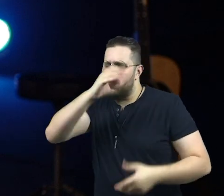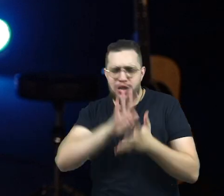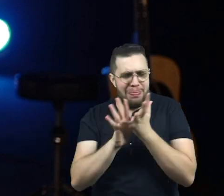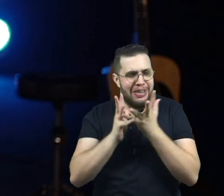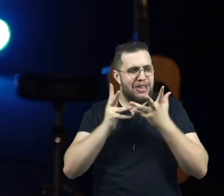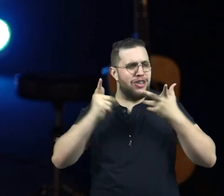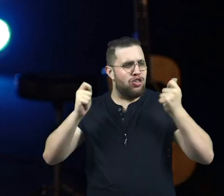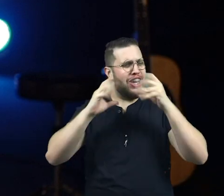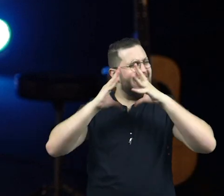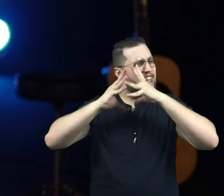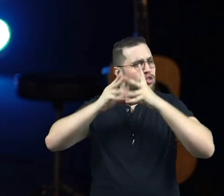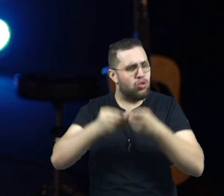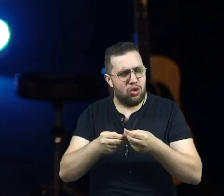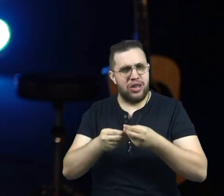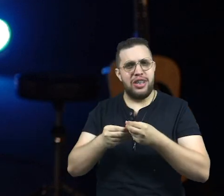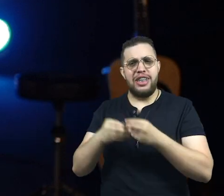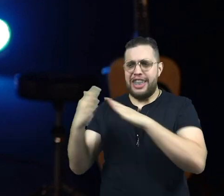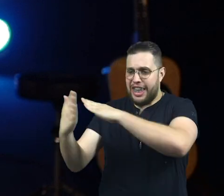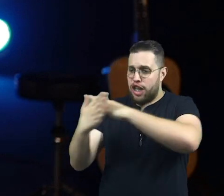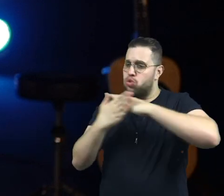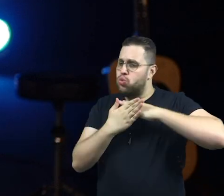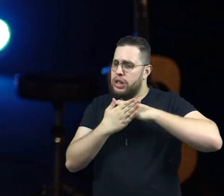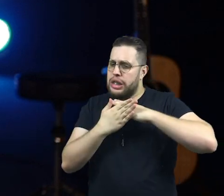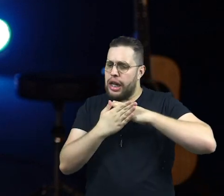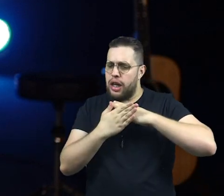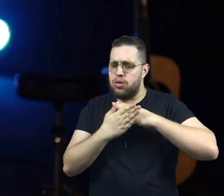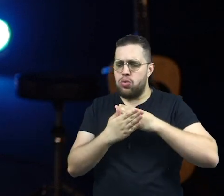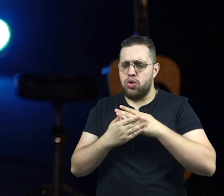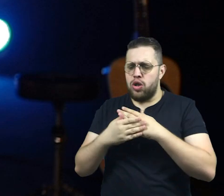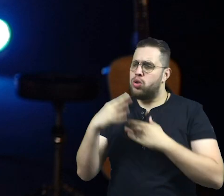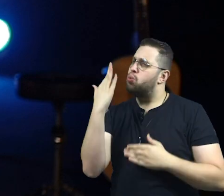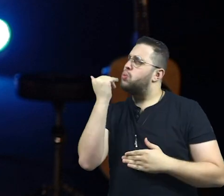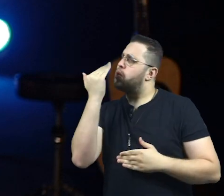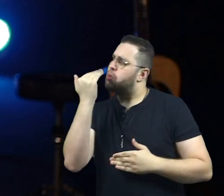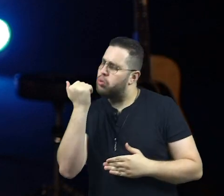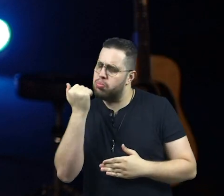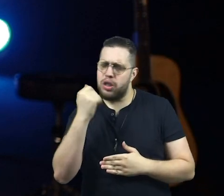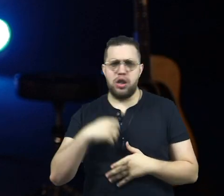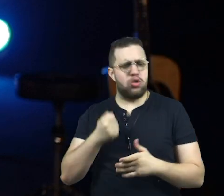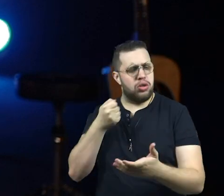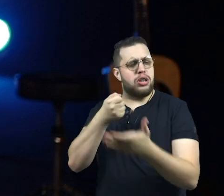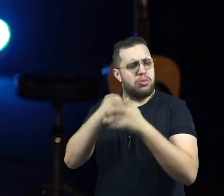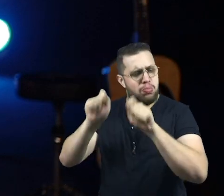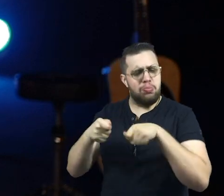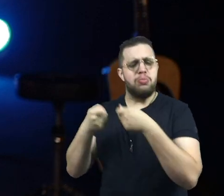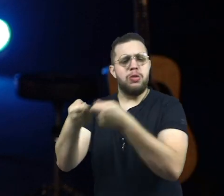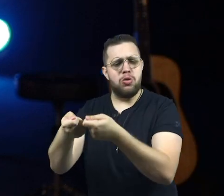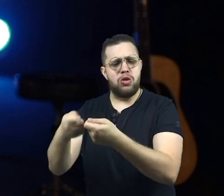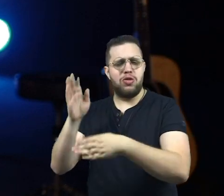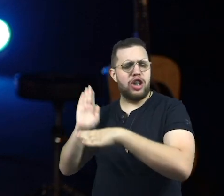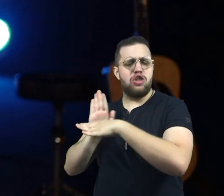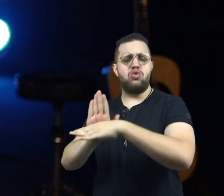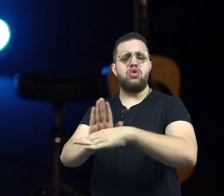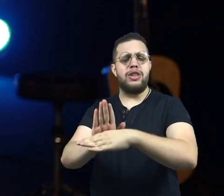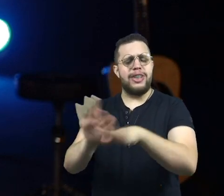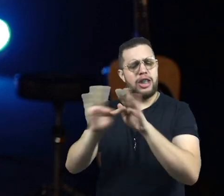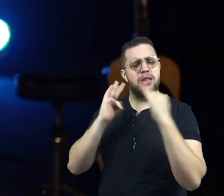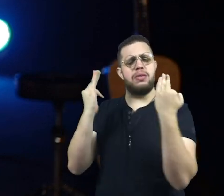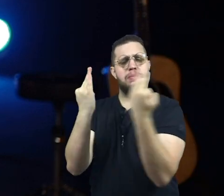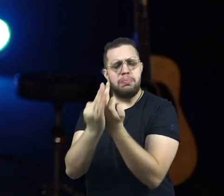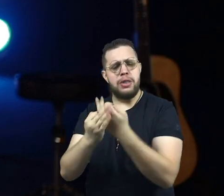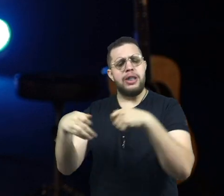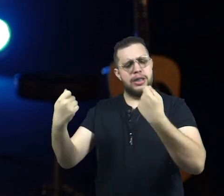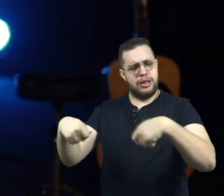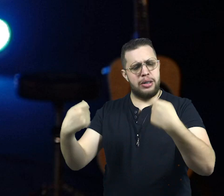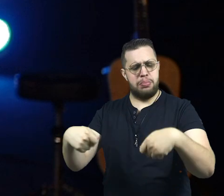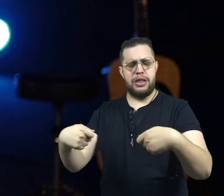agradecer a todos que têm colaborado com as cestas básicas. A gente está entregando muita cesta básica, ajudando muitas famílias, comunidades,